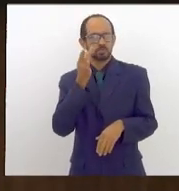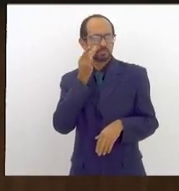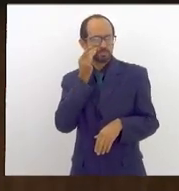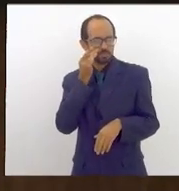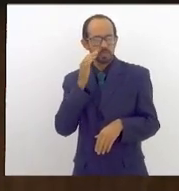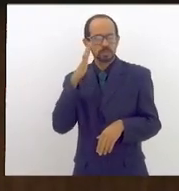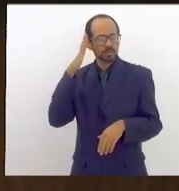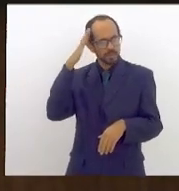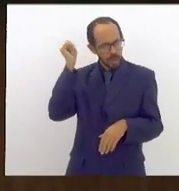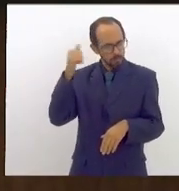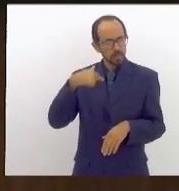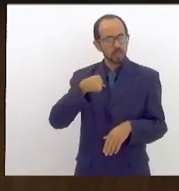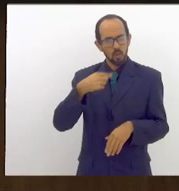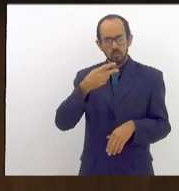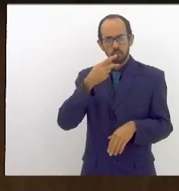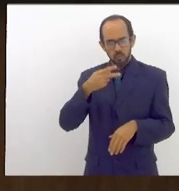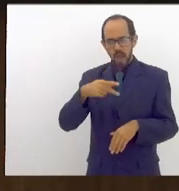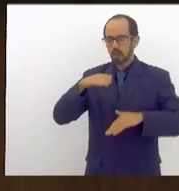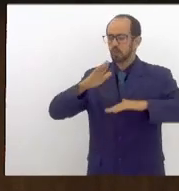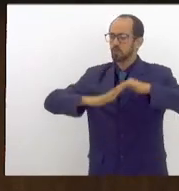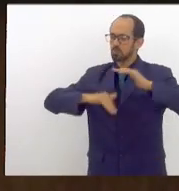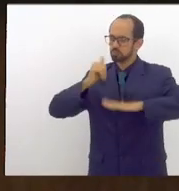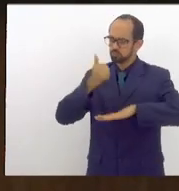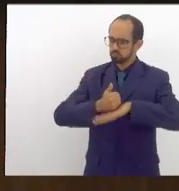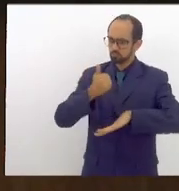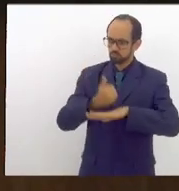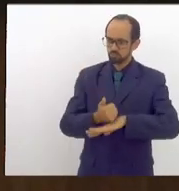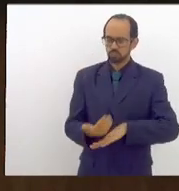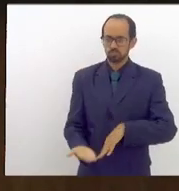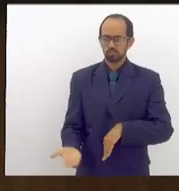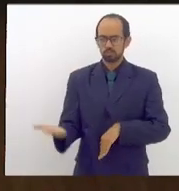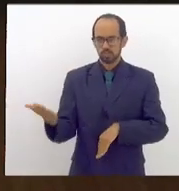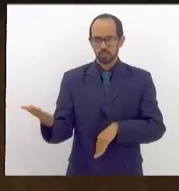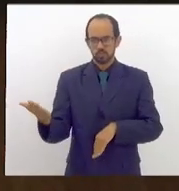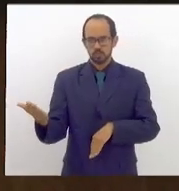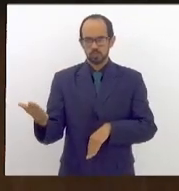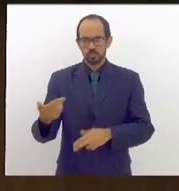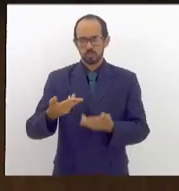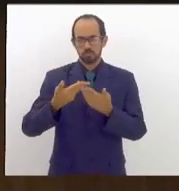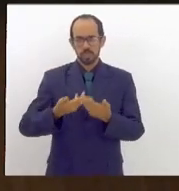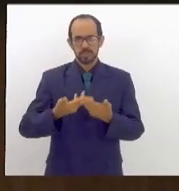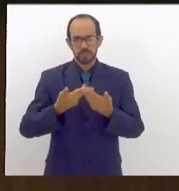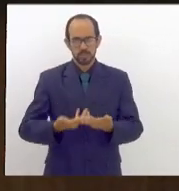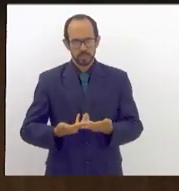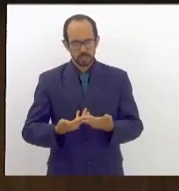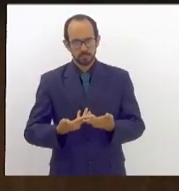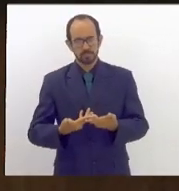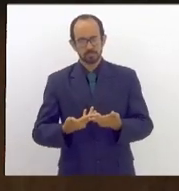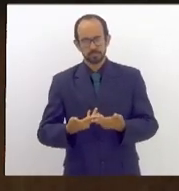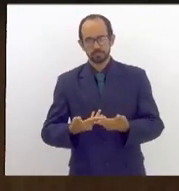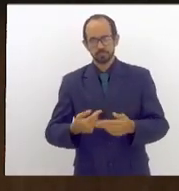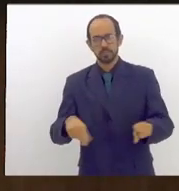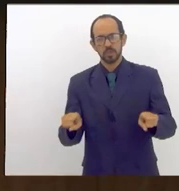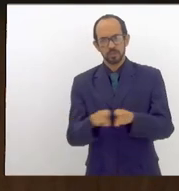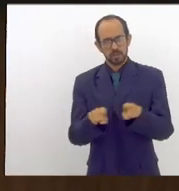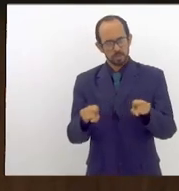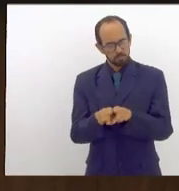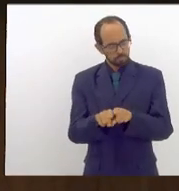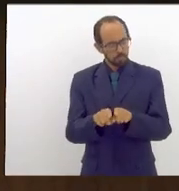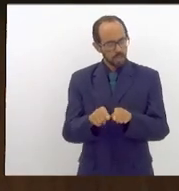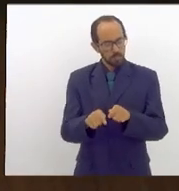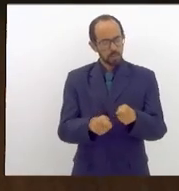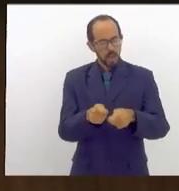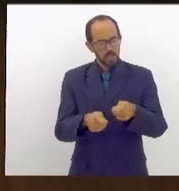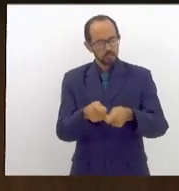elogiar-lo pelo profissional pela paciência e pela forma de conduzir essa casa